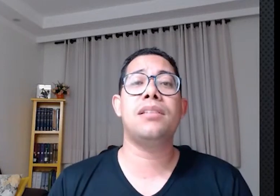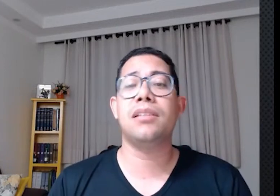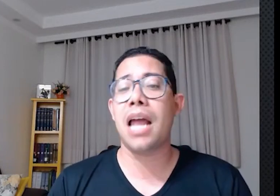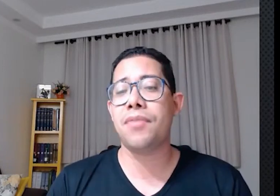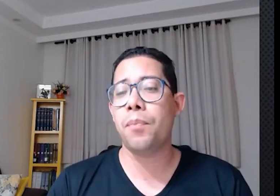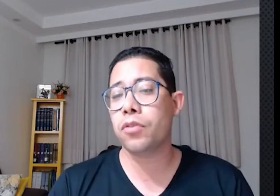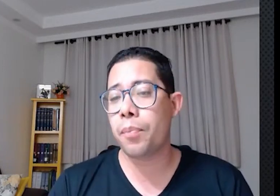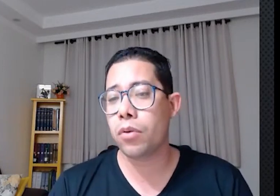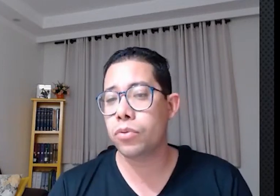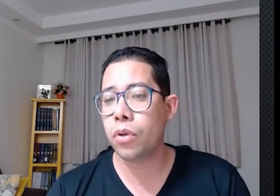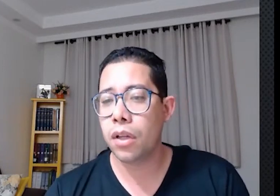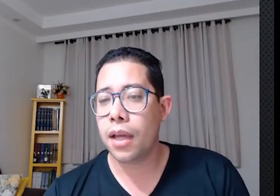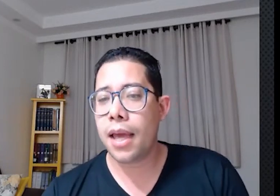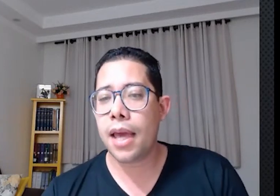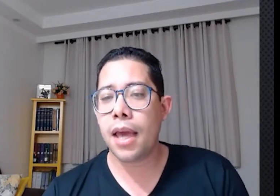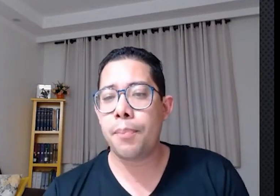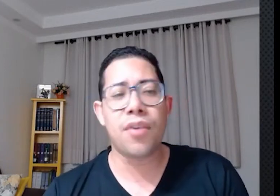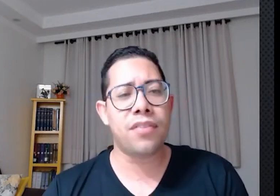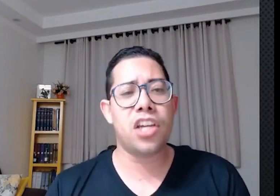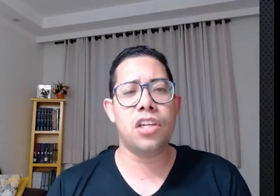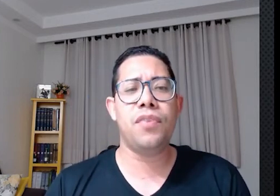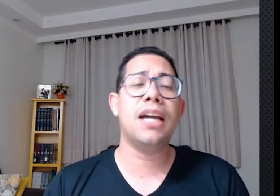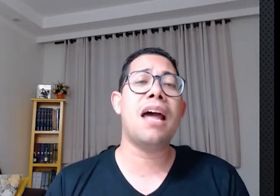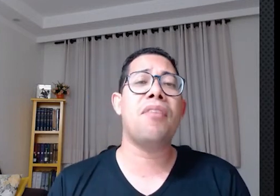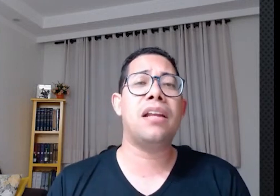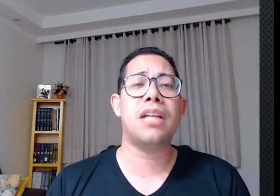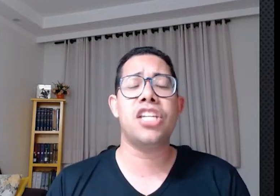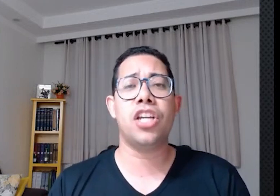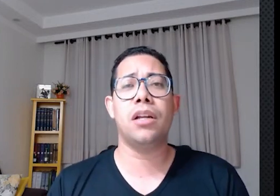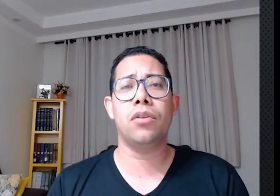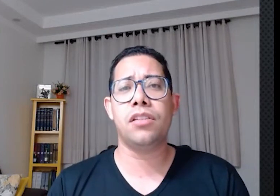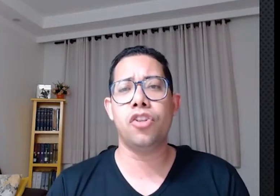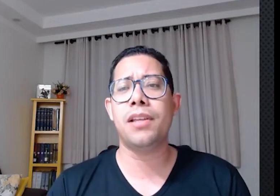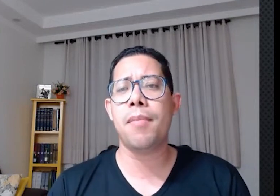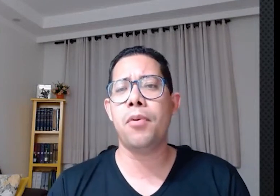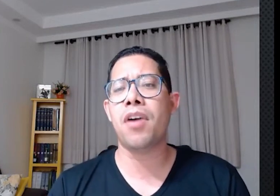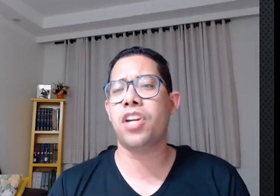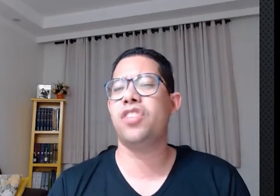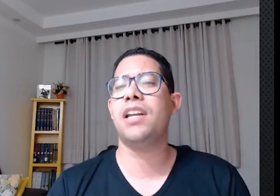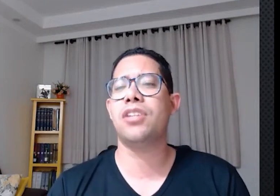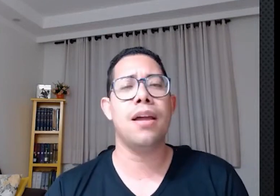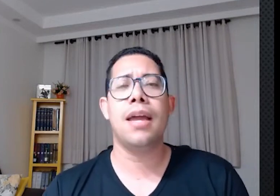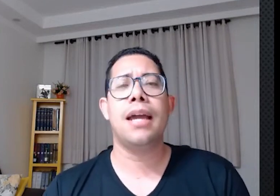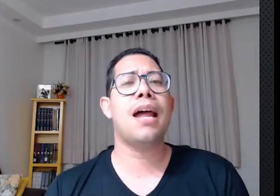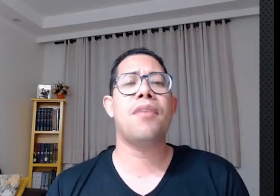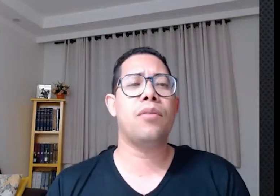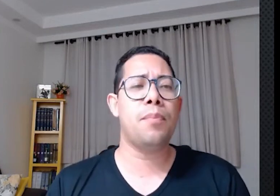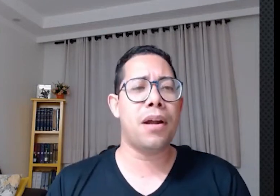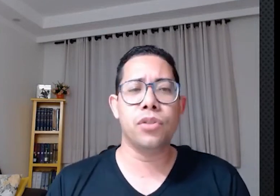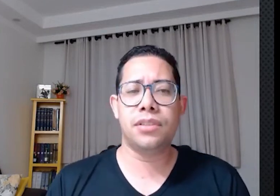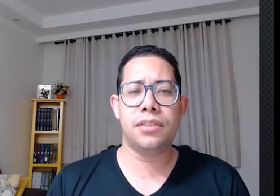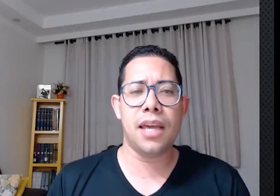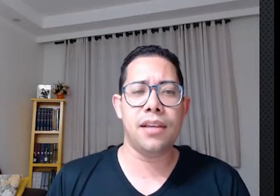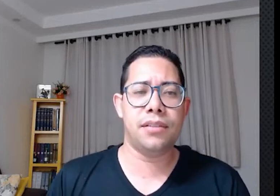pessoal, essas lives aí o pessoal perguntou, provável que fica gravado, tá? A gente ainda não decidiu, mas é bem provável que a gente vai deixar gravado